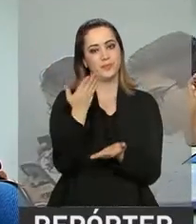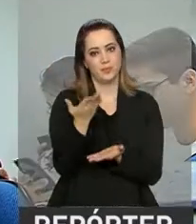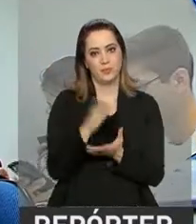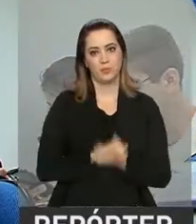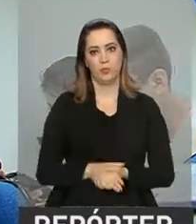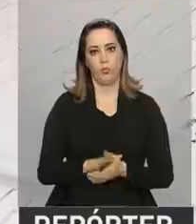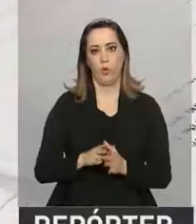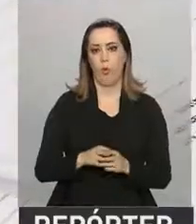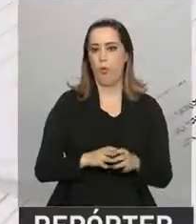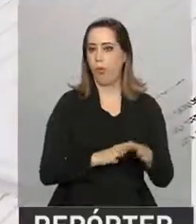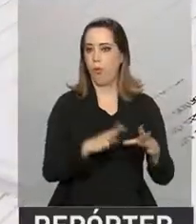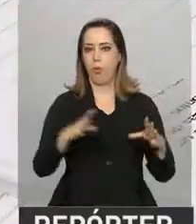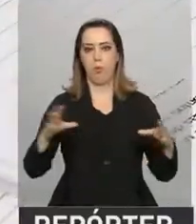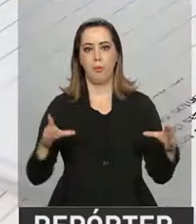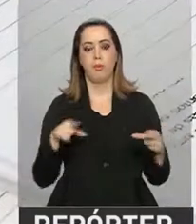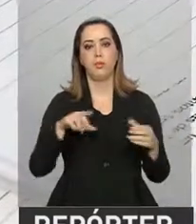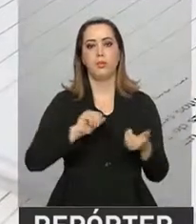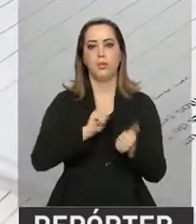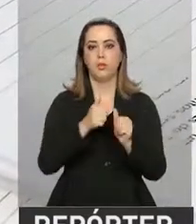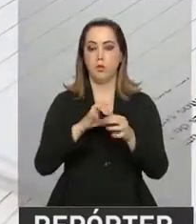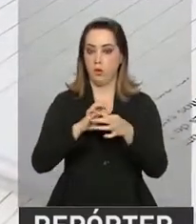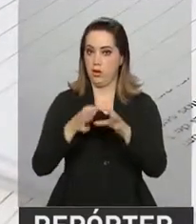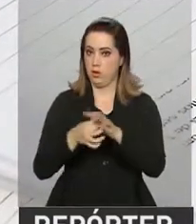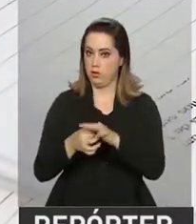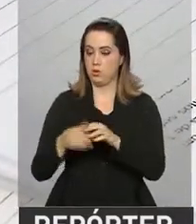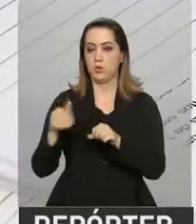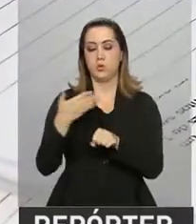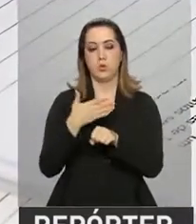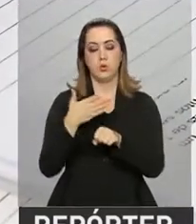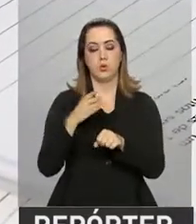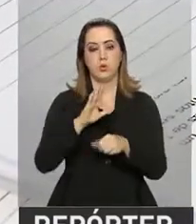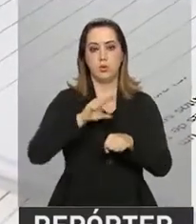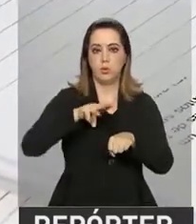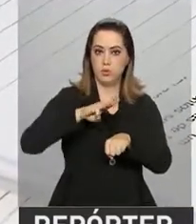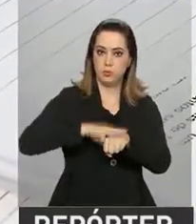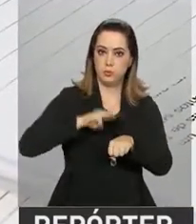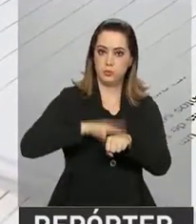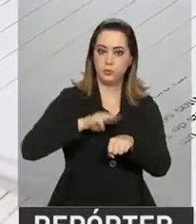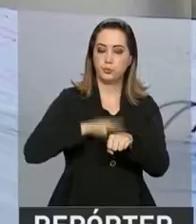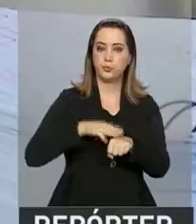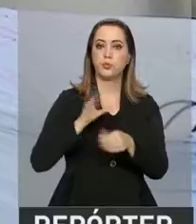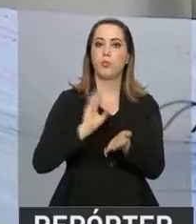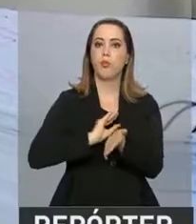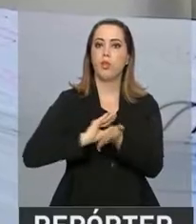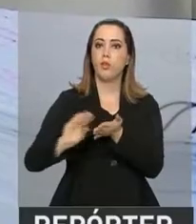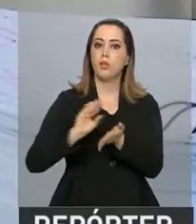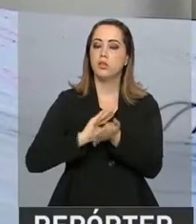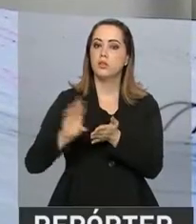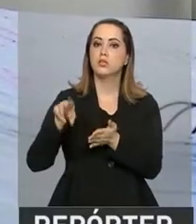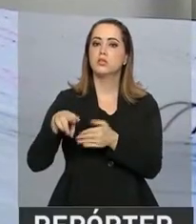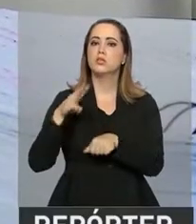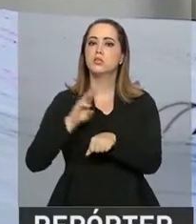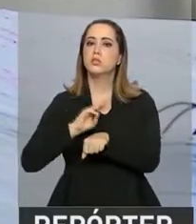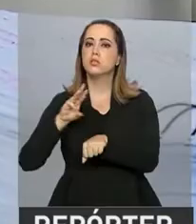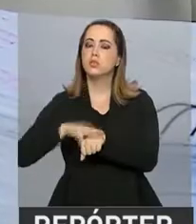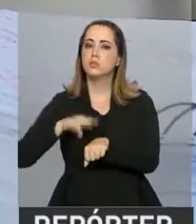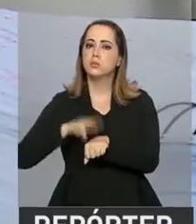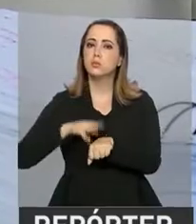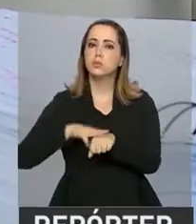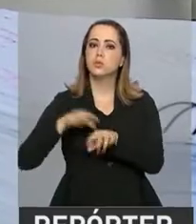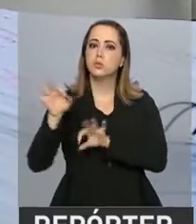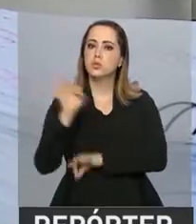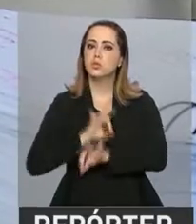no país a obmep é financiada pelo instituto nacional de matemática aplicada órgão ligado ao ministério da ciência